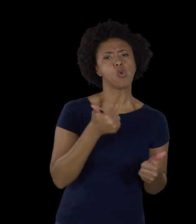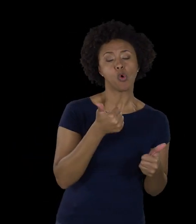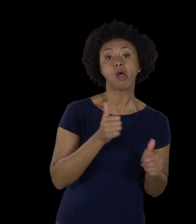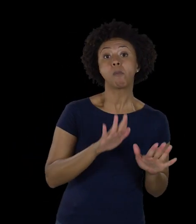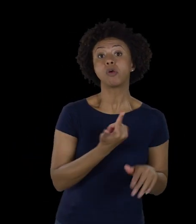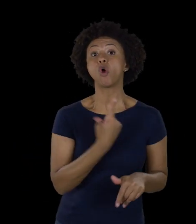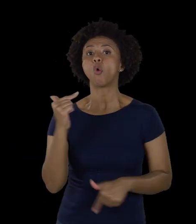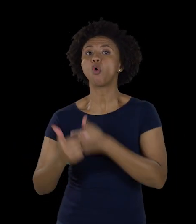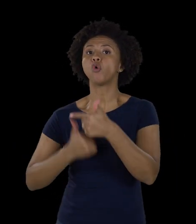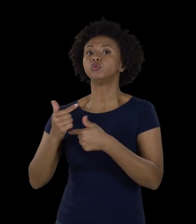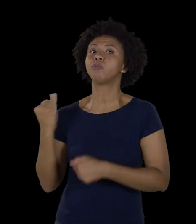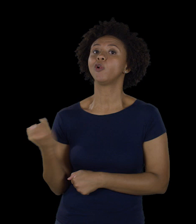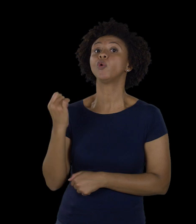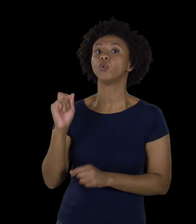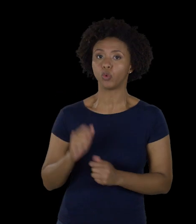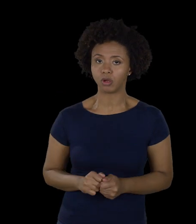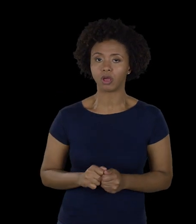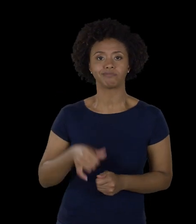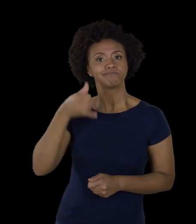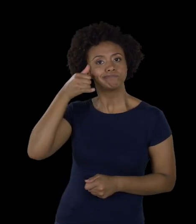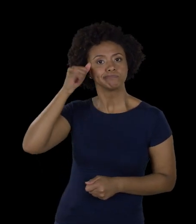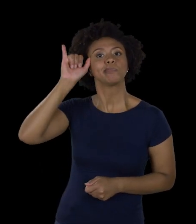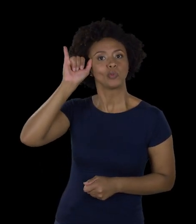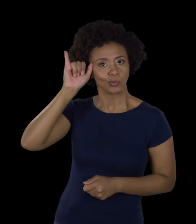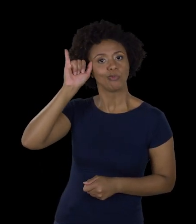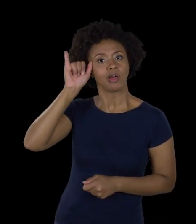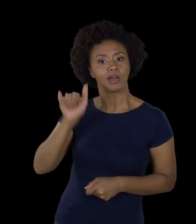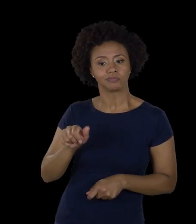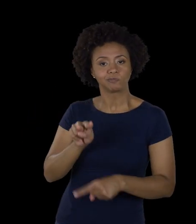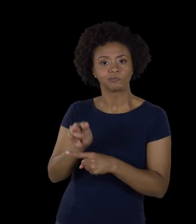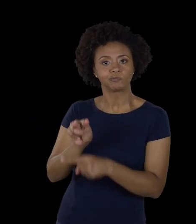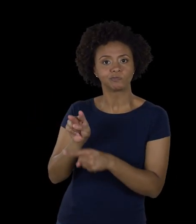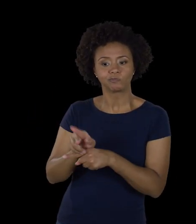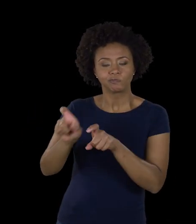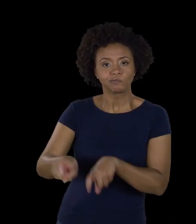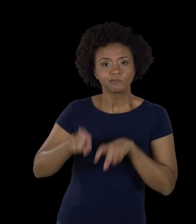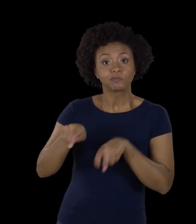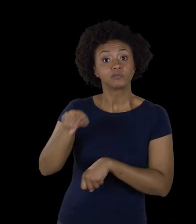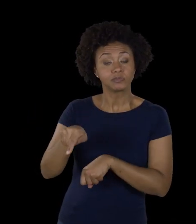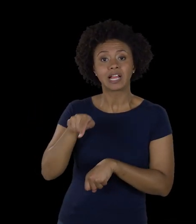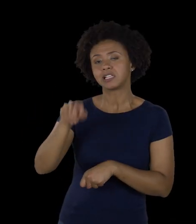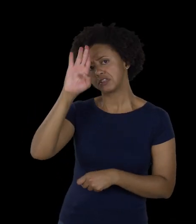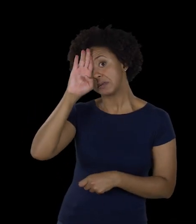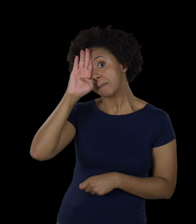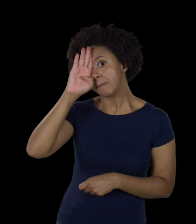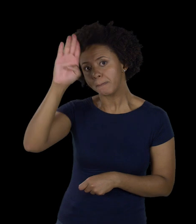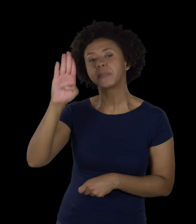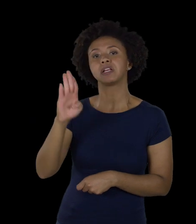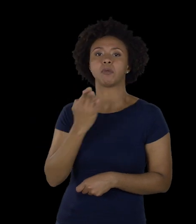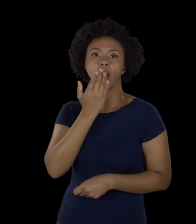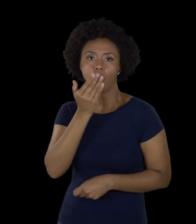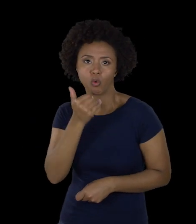uma outra atividade torna-se muito importante, que é a pecuária. O gado torna-se a principal fonte de alimento para os